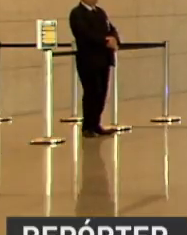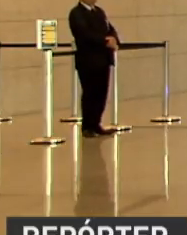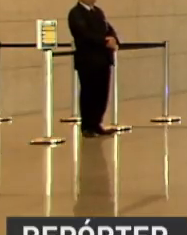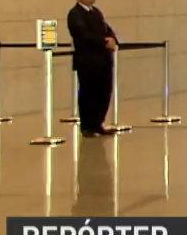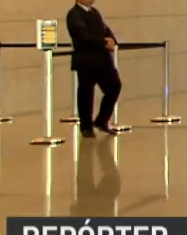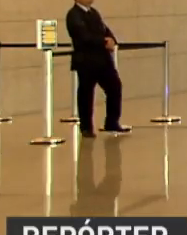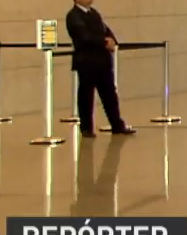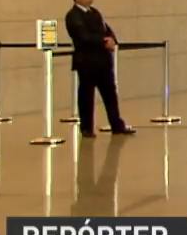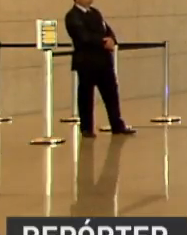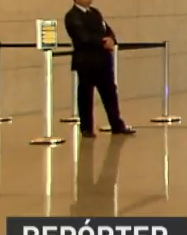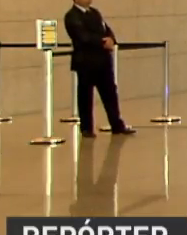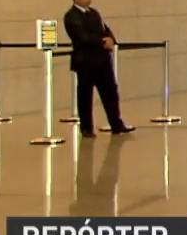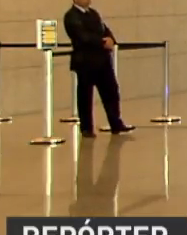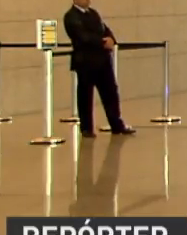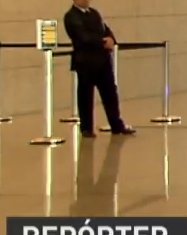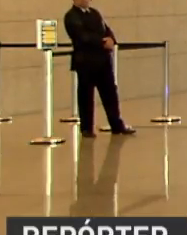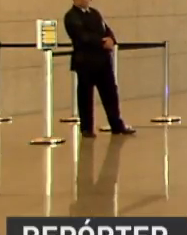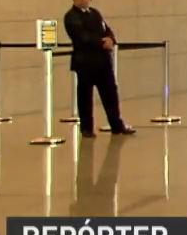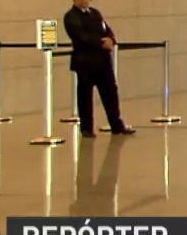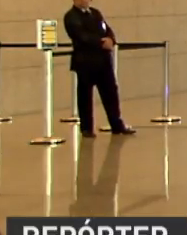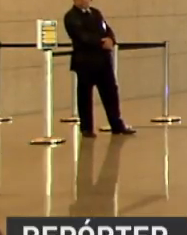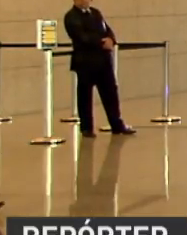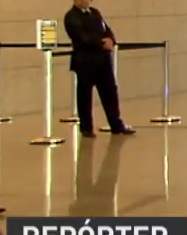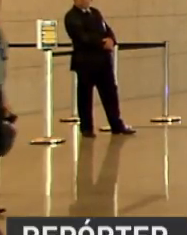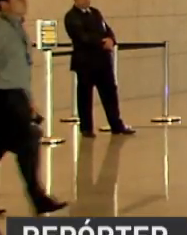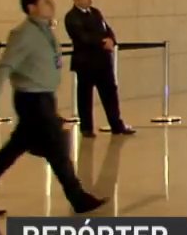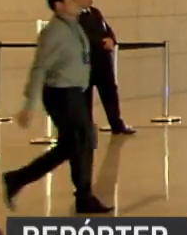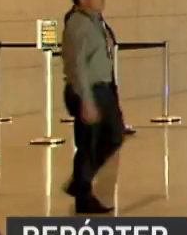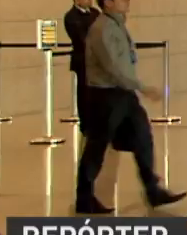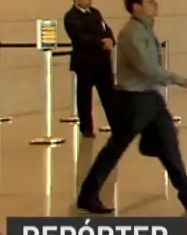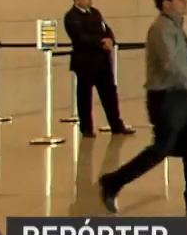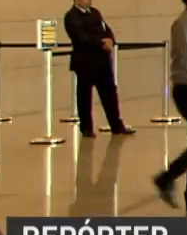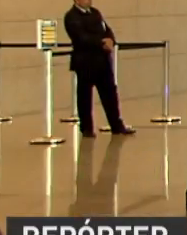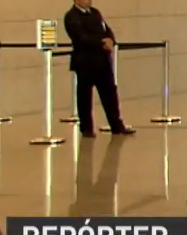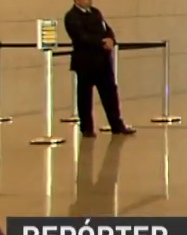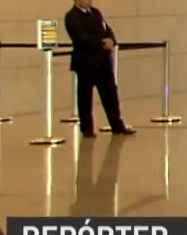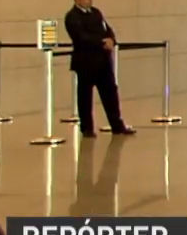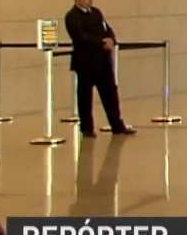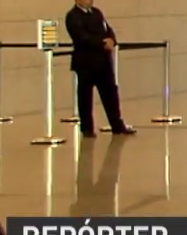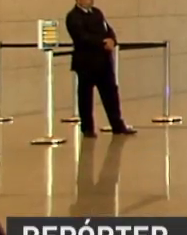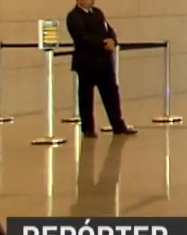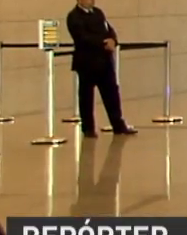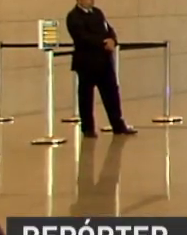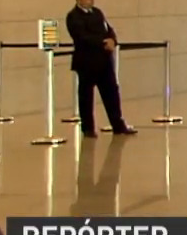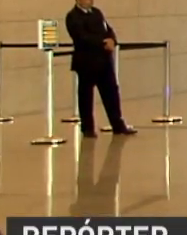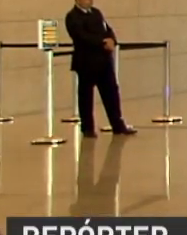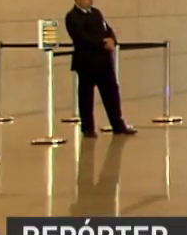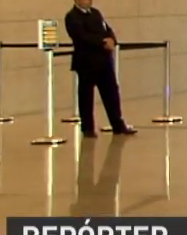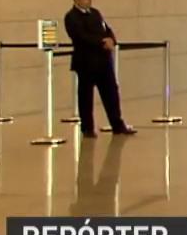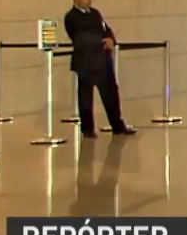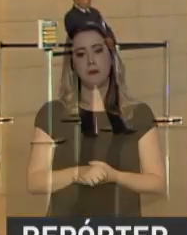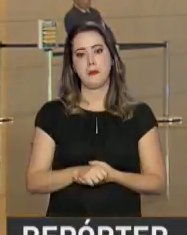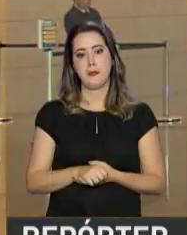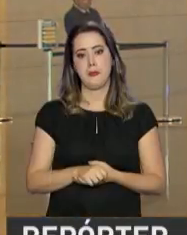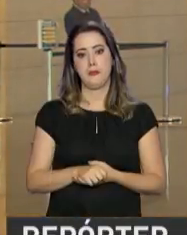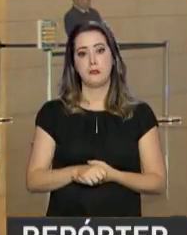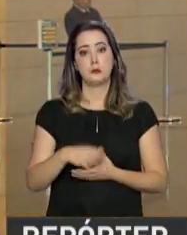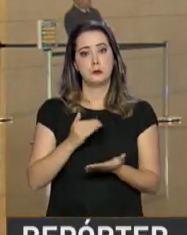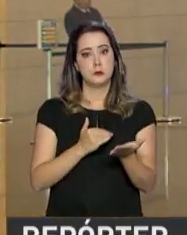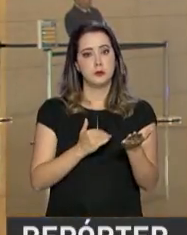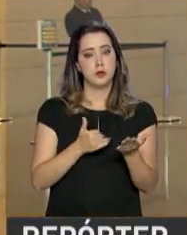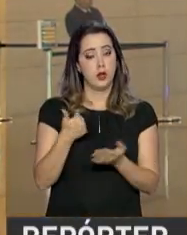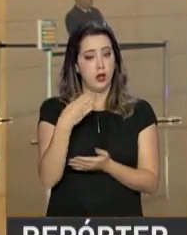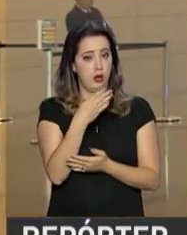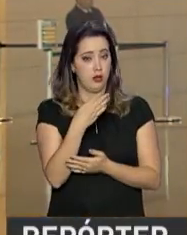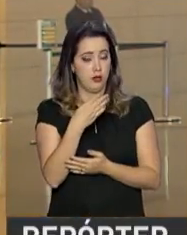econômica federal também observa receberam seus recursos a automaticamente no dia 14 de agosto inicia se